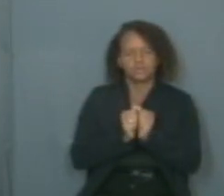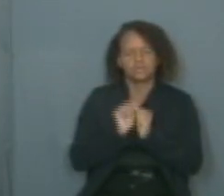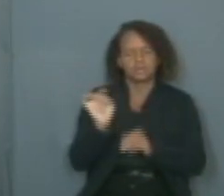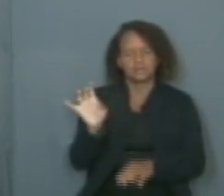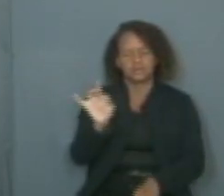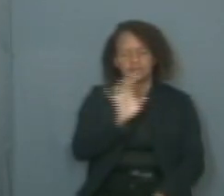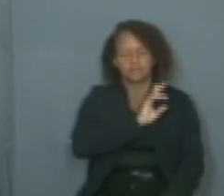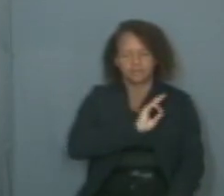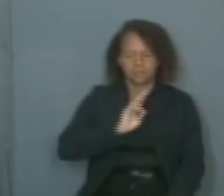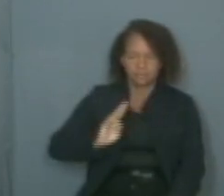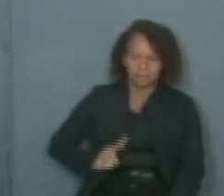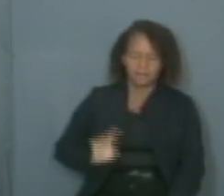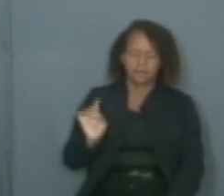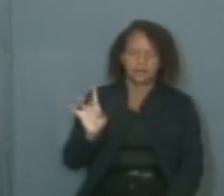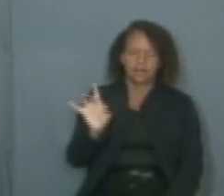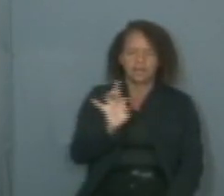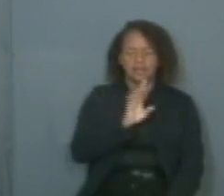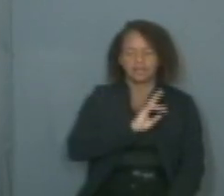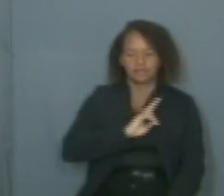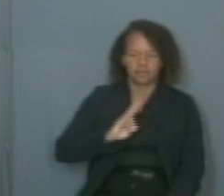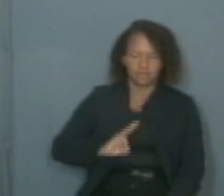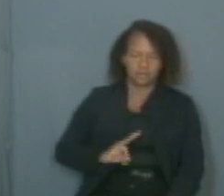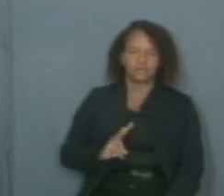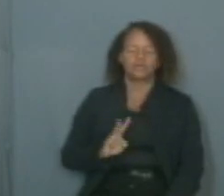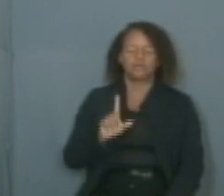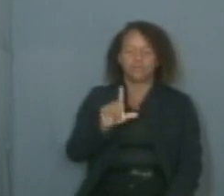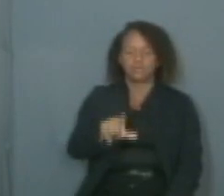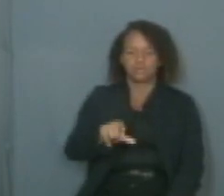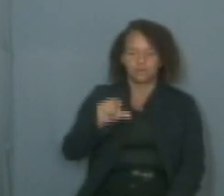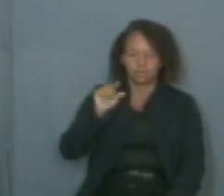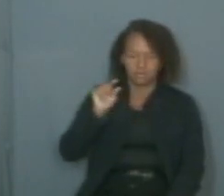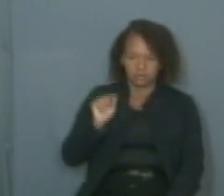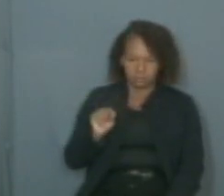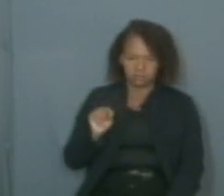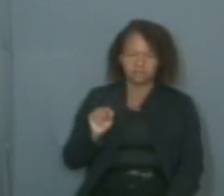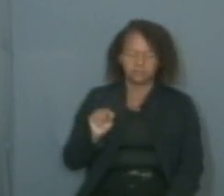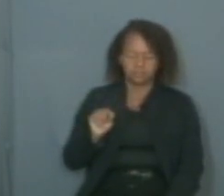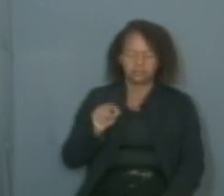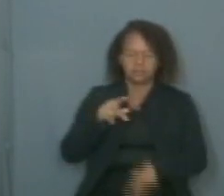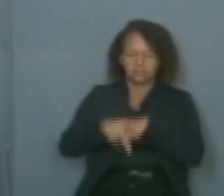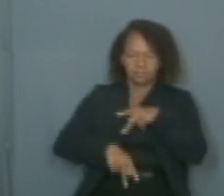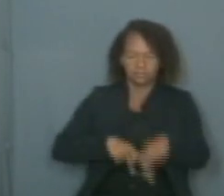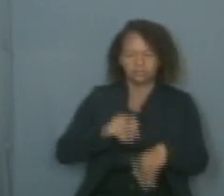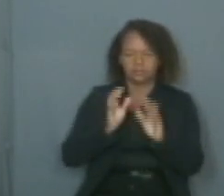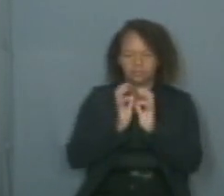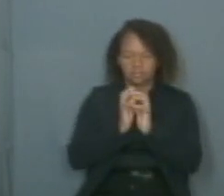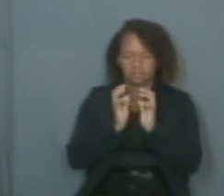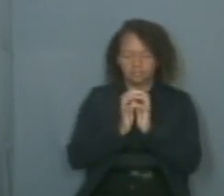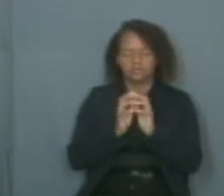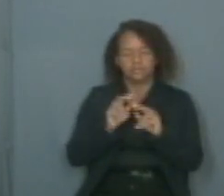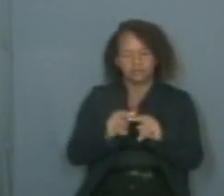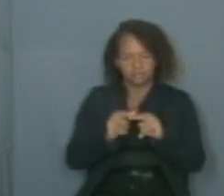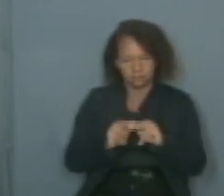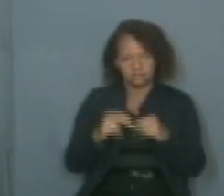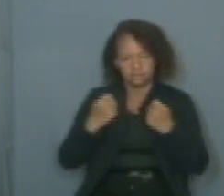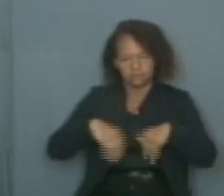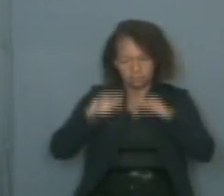cada vereador, com cada vereadora, que foi escolhida pelo povo do Recife. E por isso precisa ser respeitado.